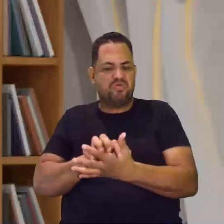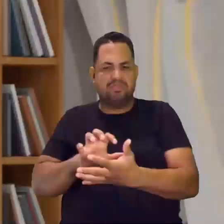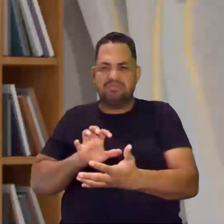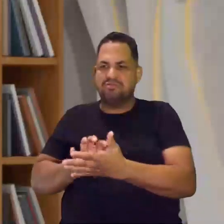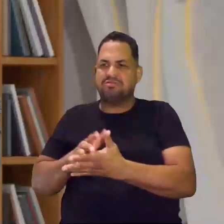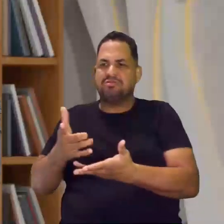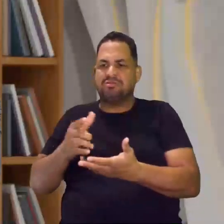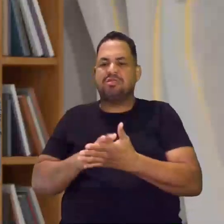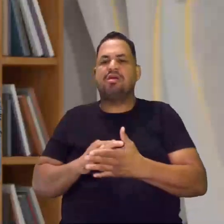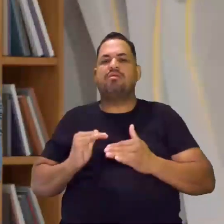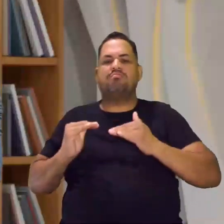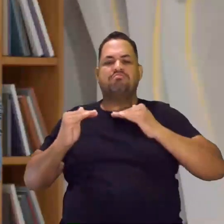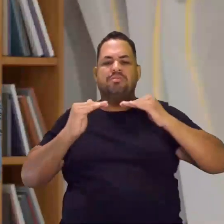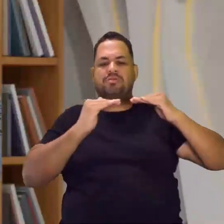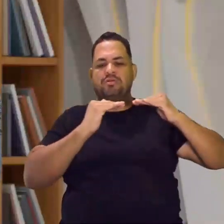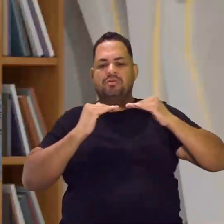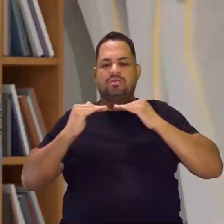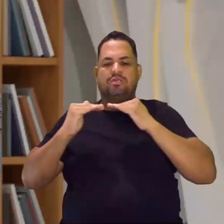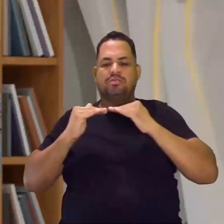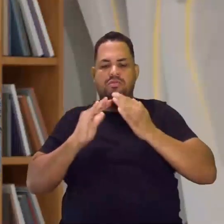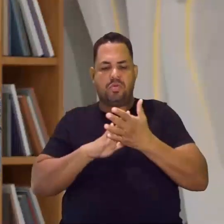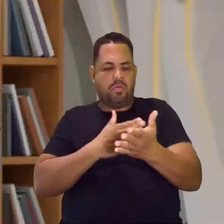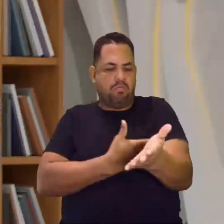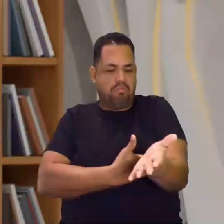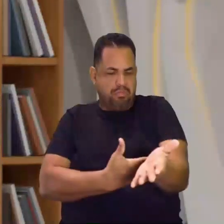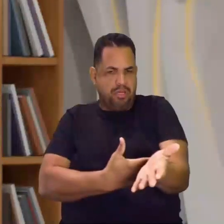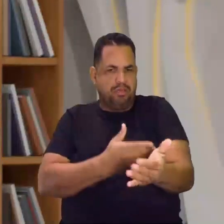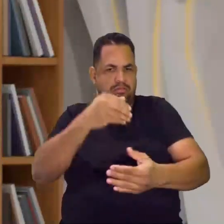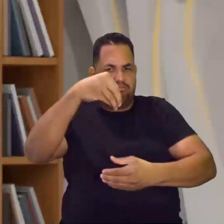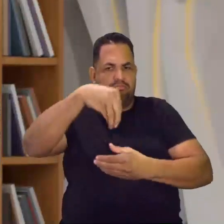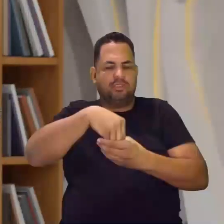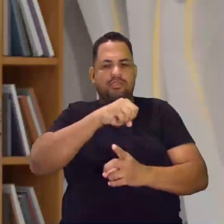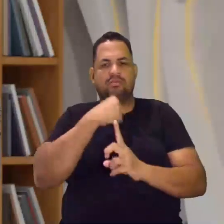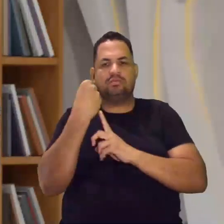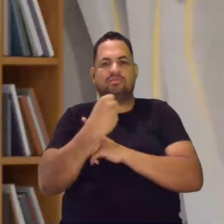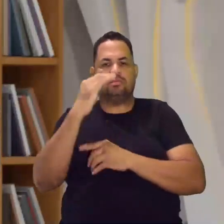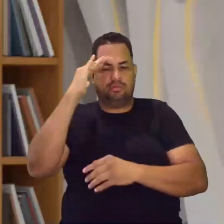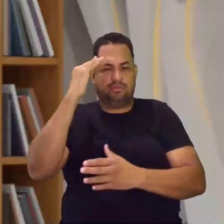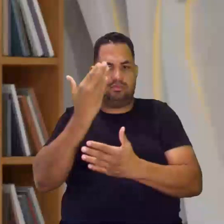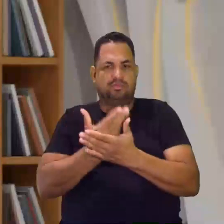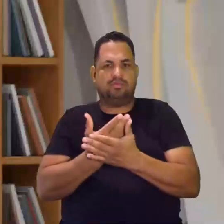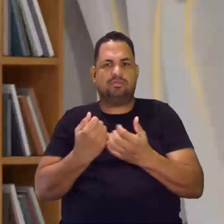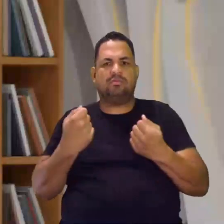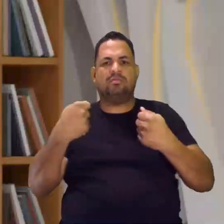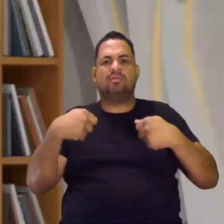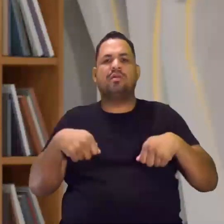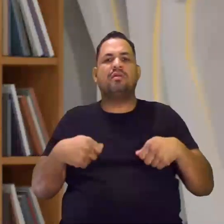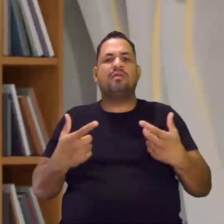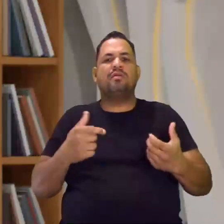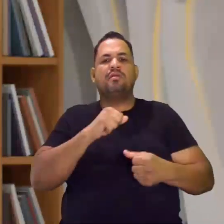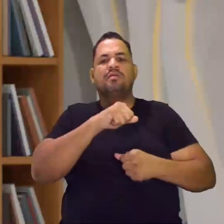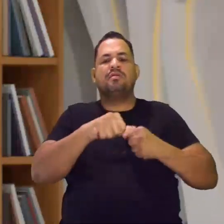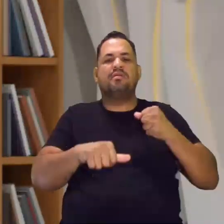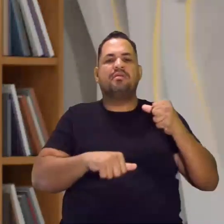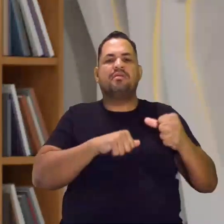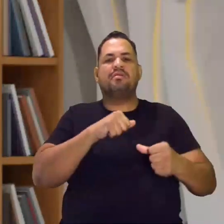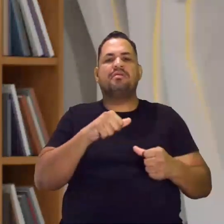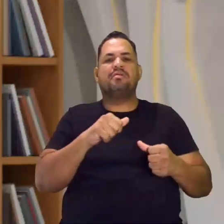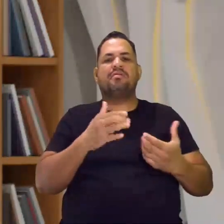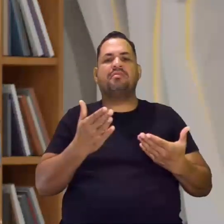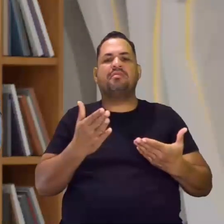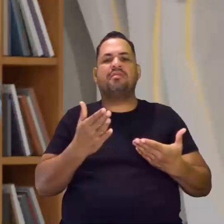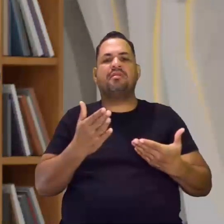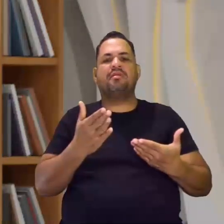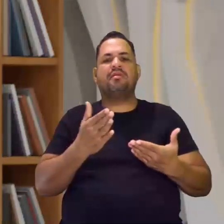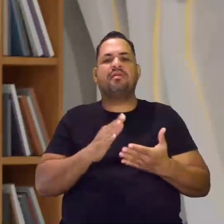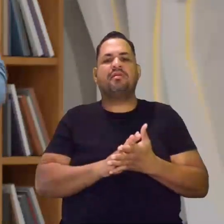dos brancos dentro da nossa sociedade, né? Então, ele acreditava que isso poderia se tornar